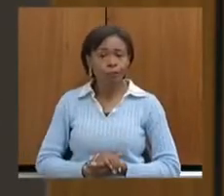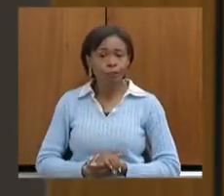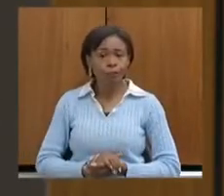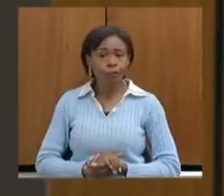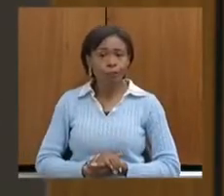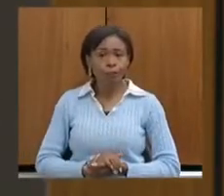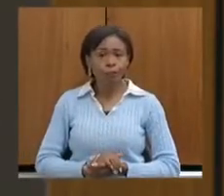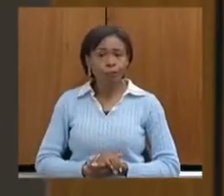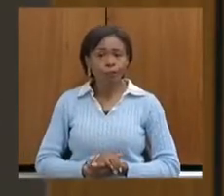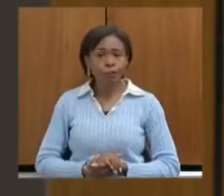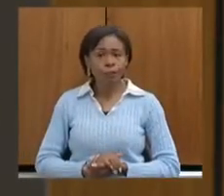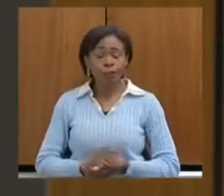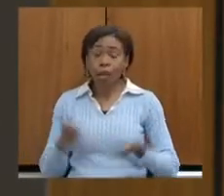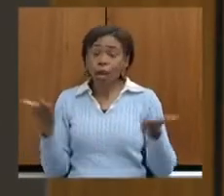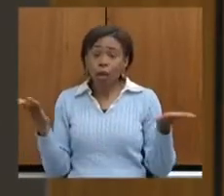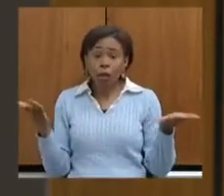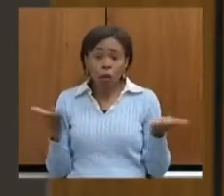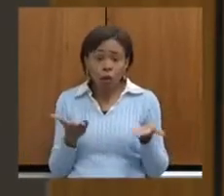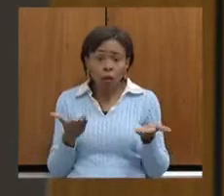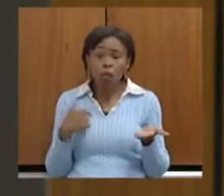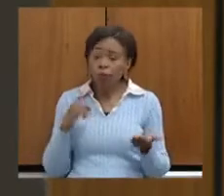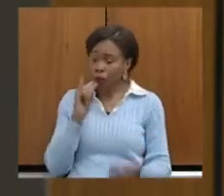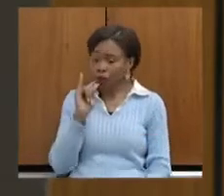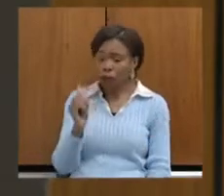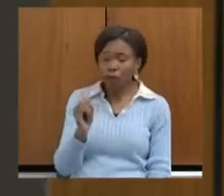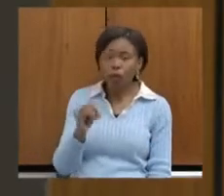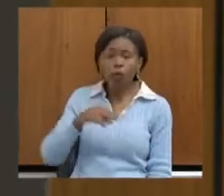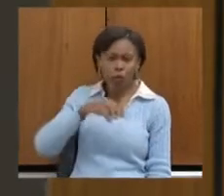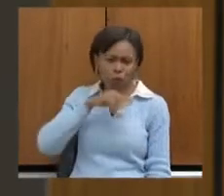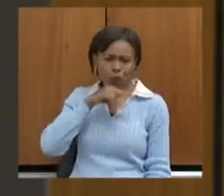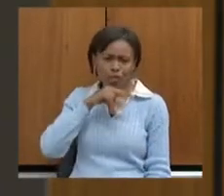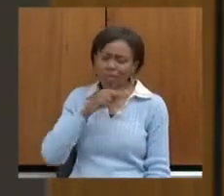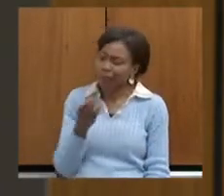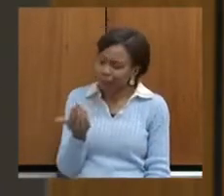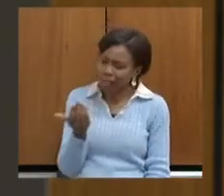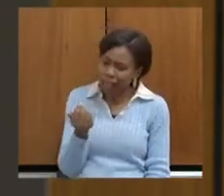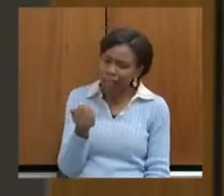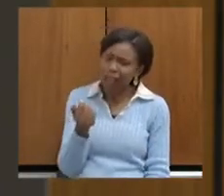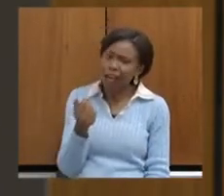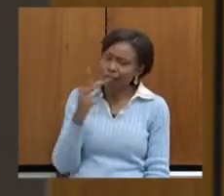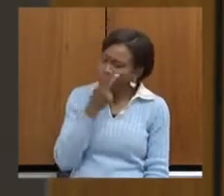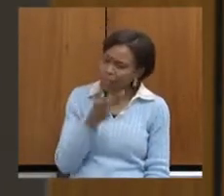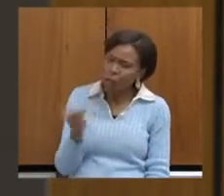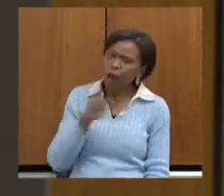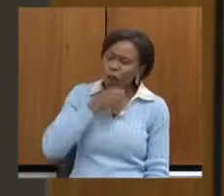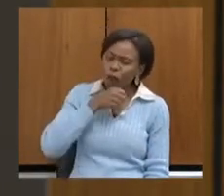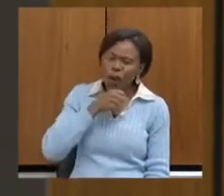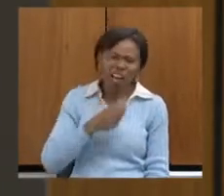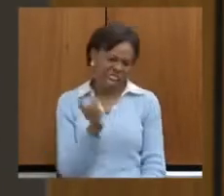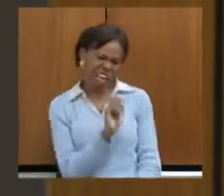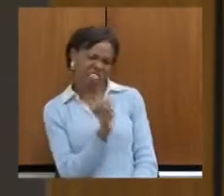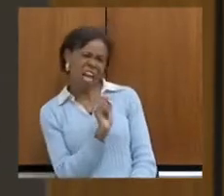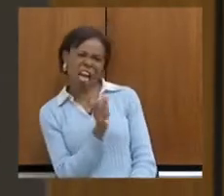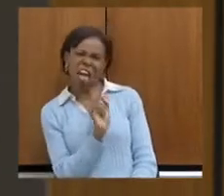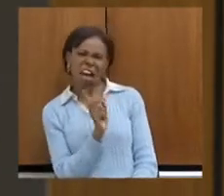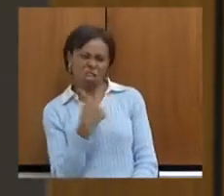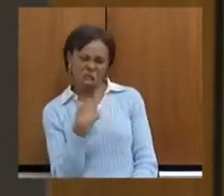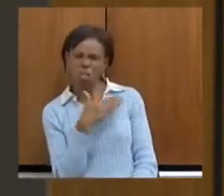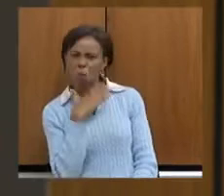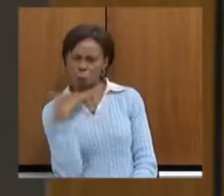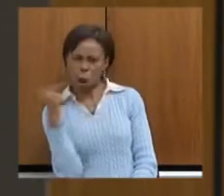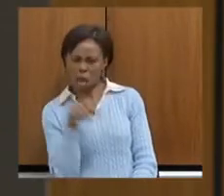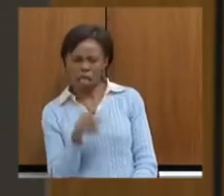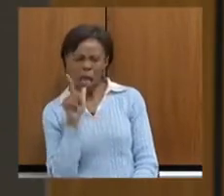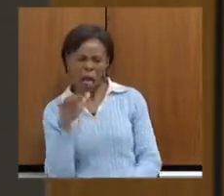casa hoje eu falo com ele meu filho vem meu vovô ele fala eu não vou não vovó que eu vou morrer